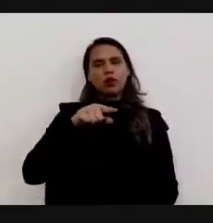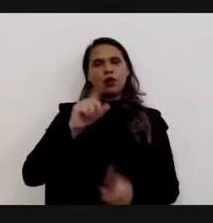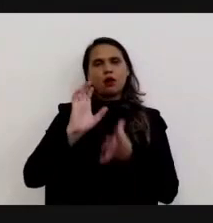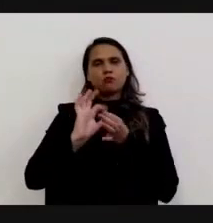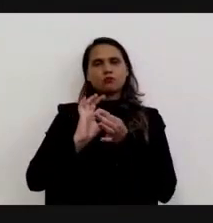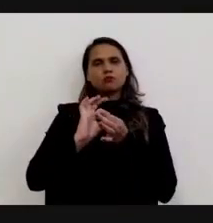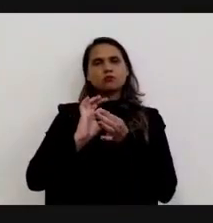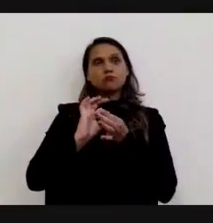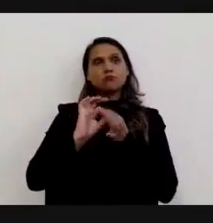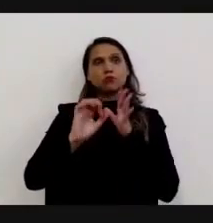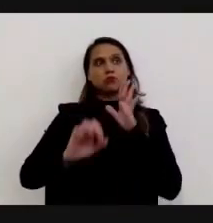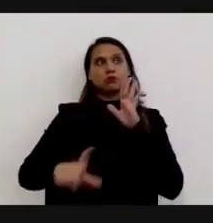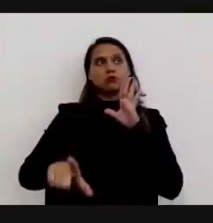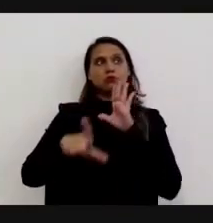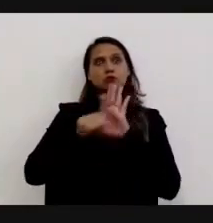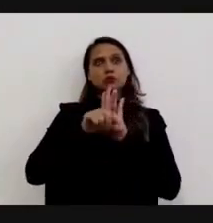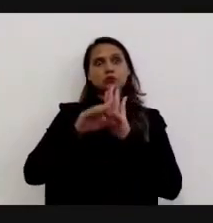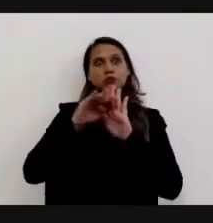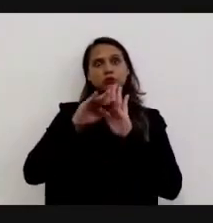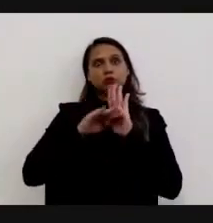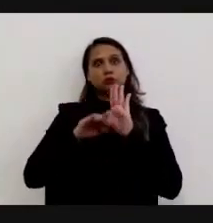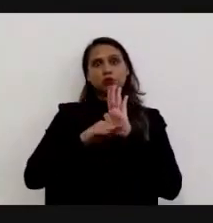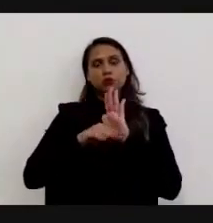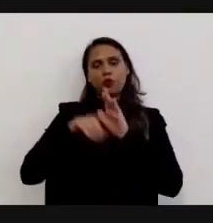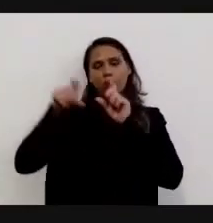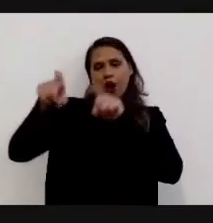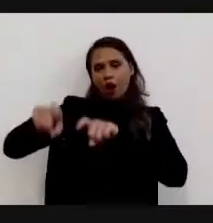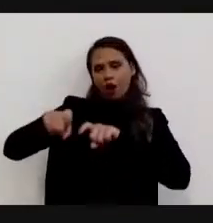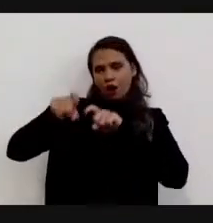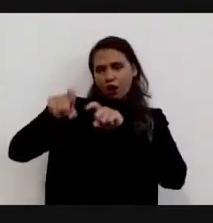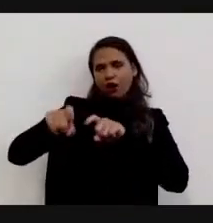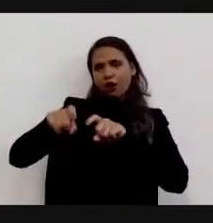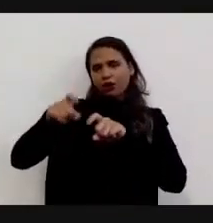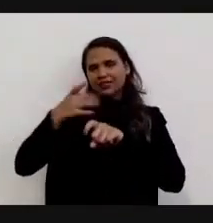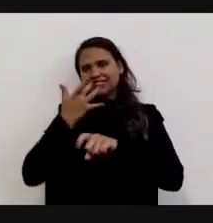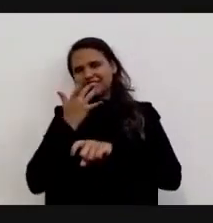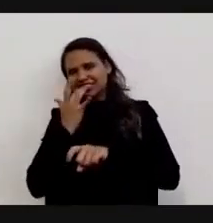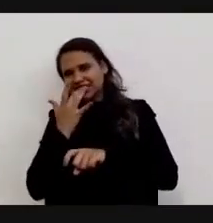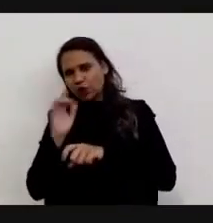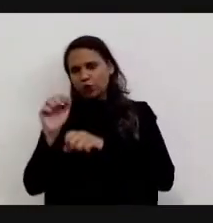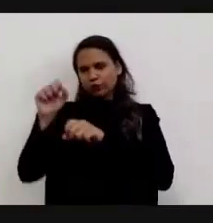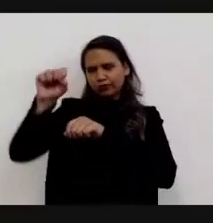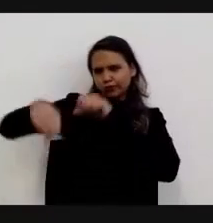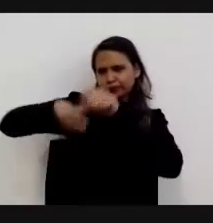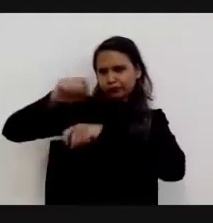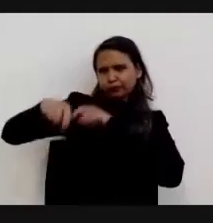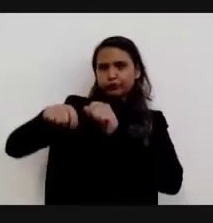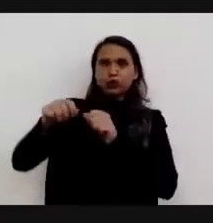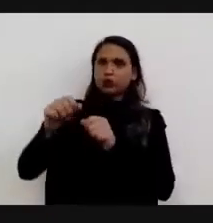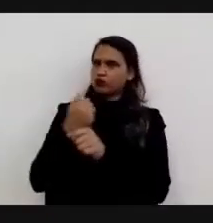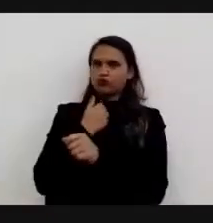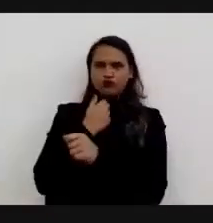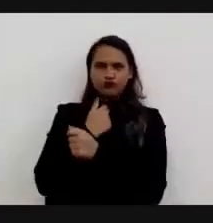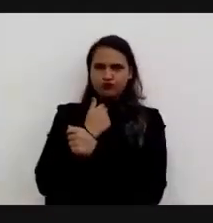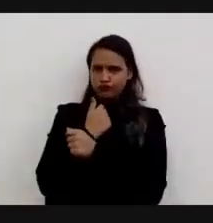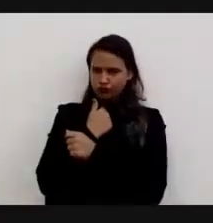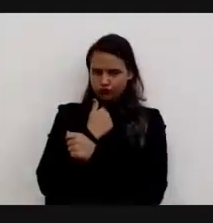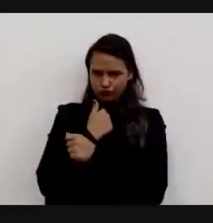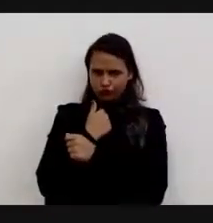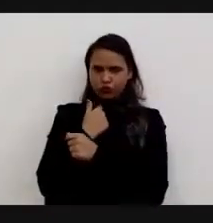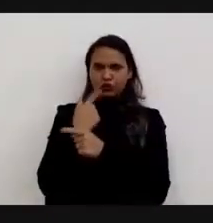garimpo ilegal, que também, eu não sei em que situação está a instalação. As instalações são um pouco demoradas, porque